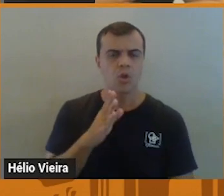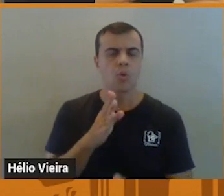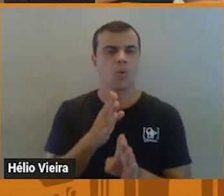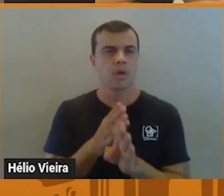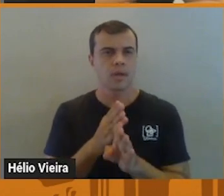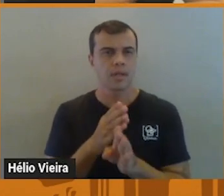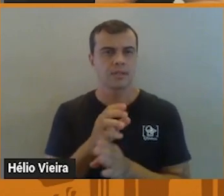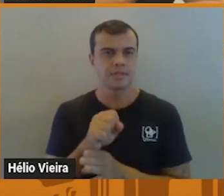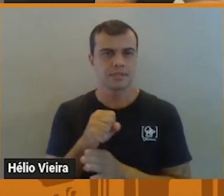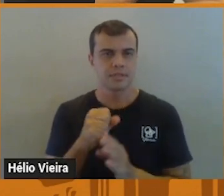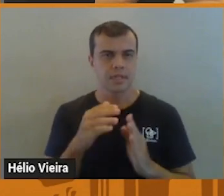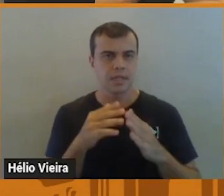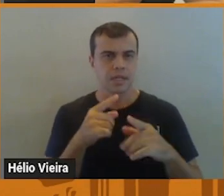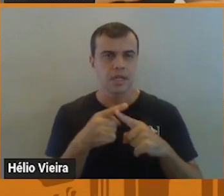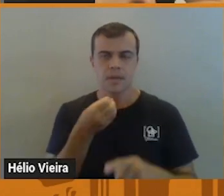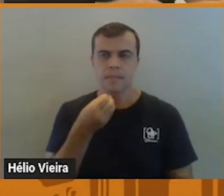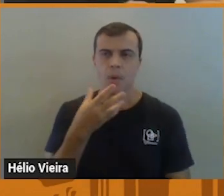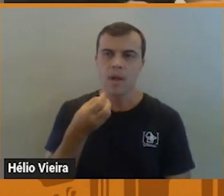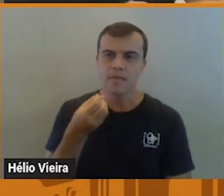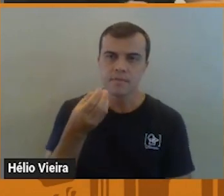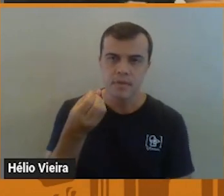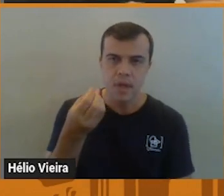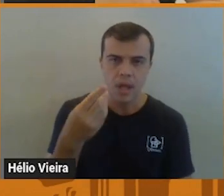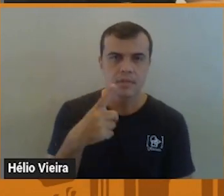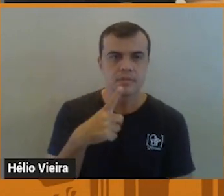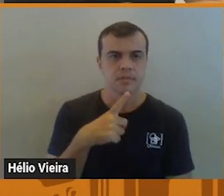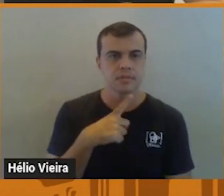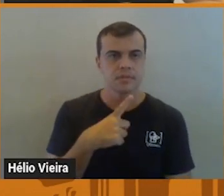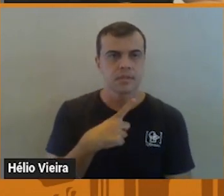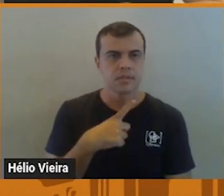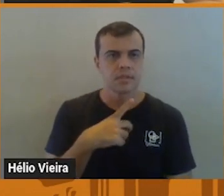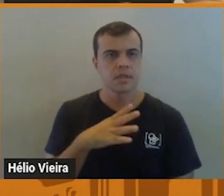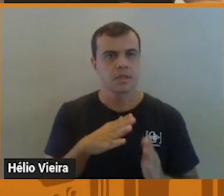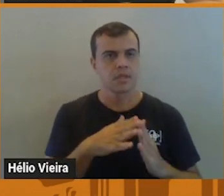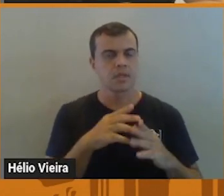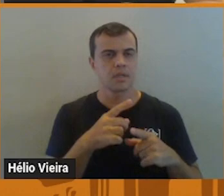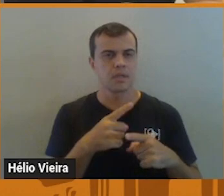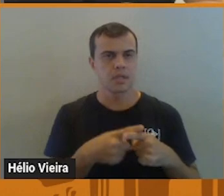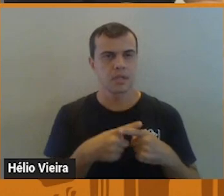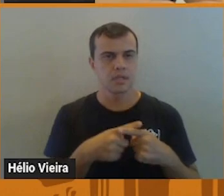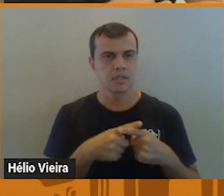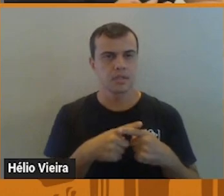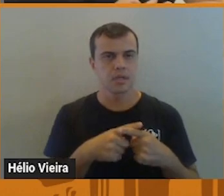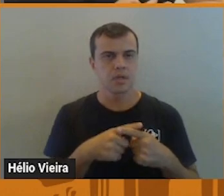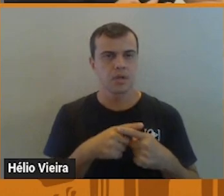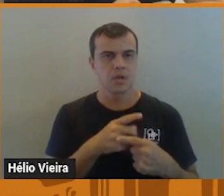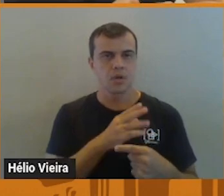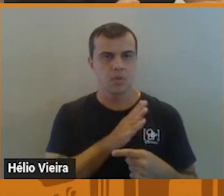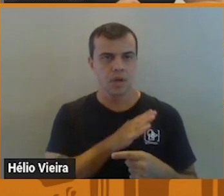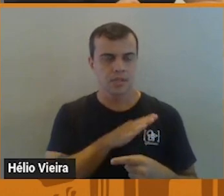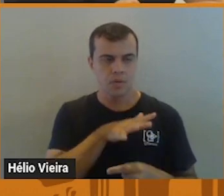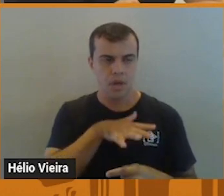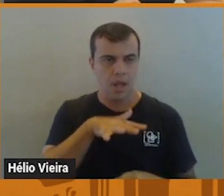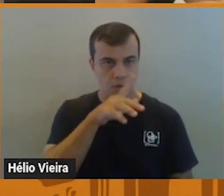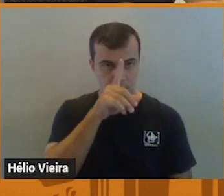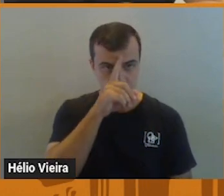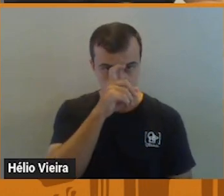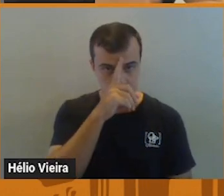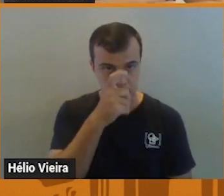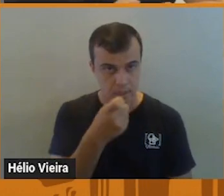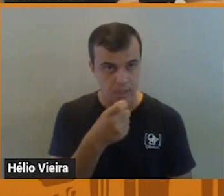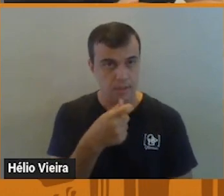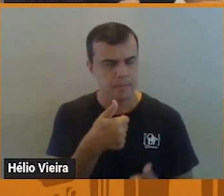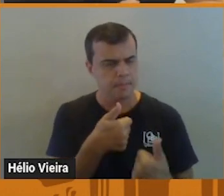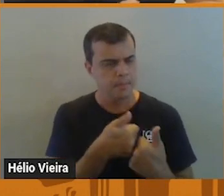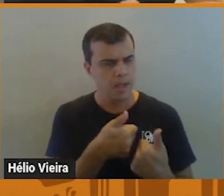encontrar a Igreja de Boa Viagem, pode encontrar a Igreja do Sagrado Coração na área hospitalar, né, bem perto